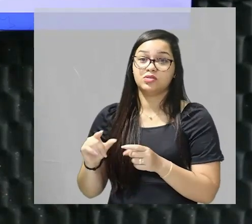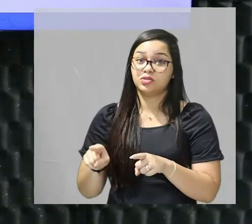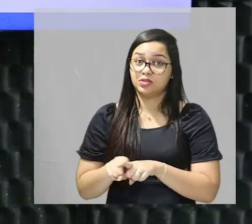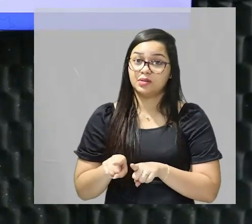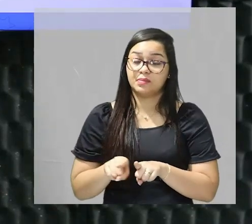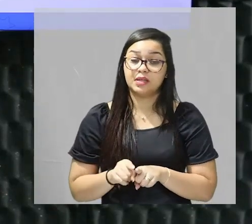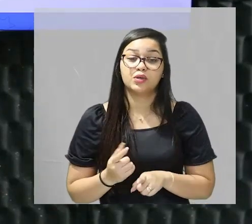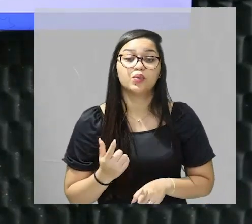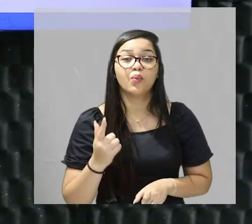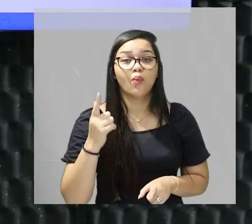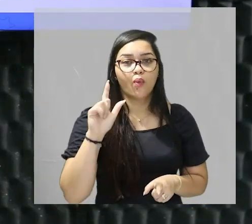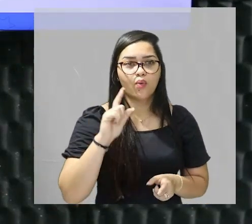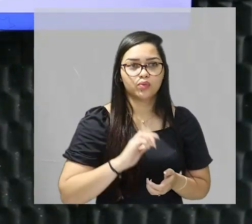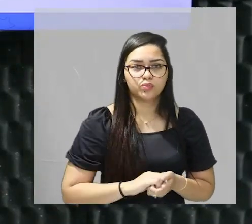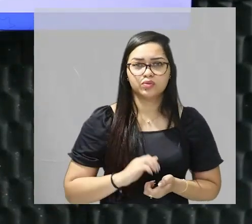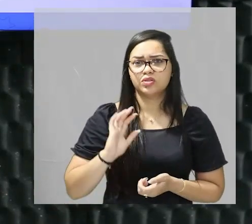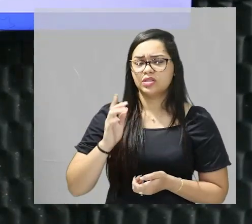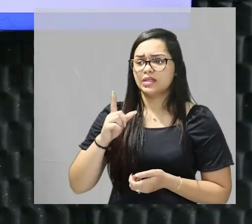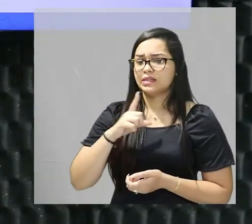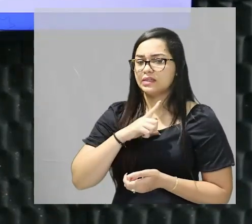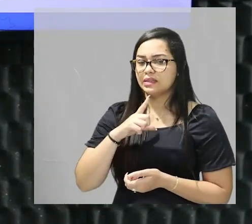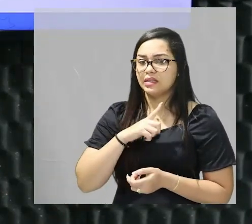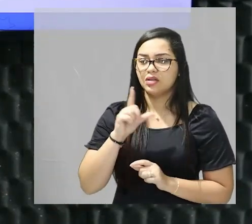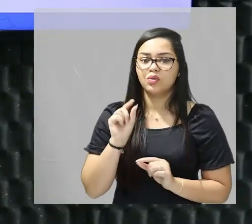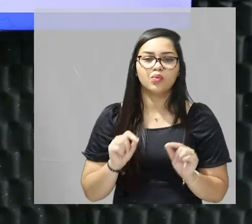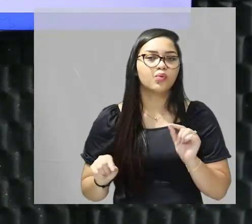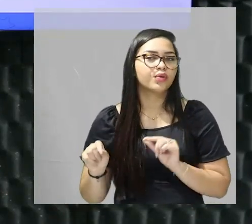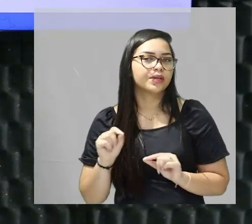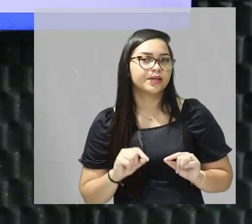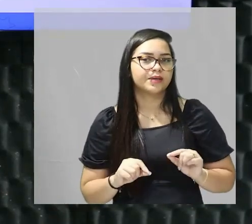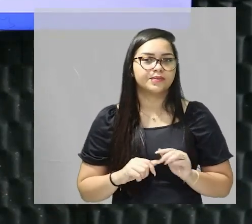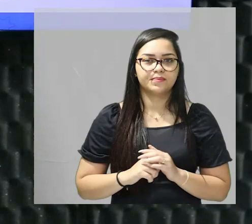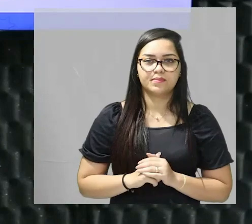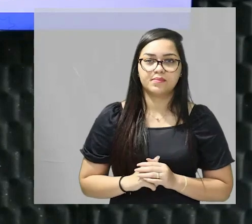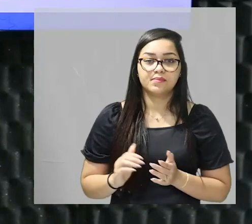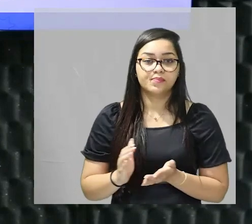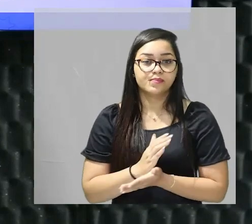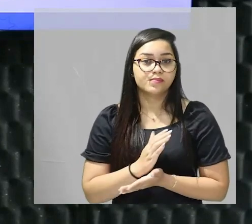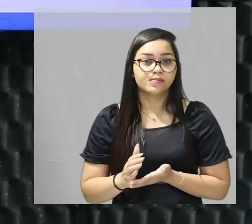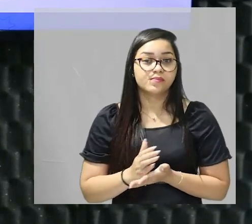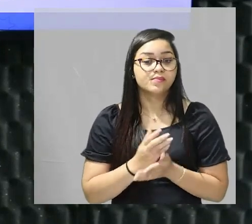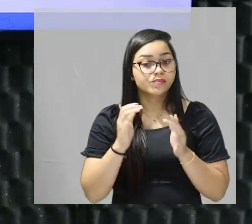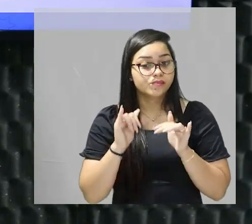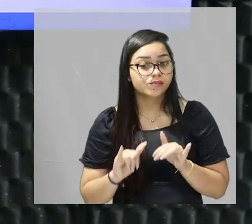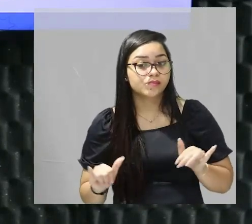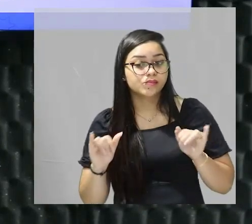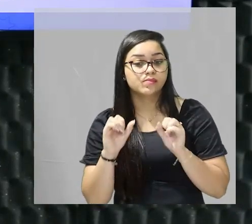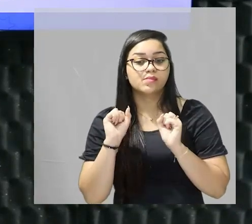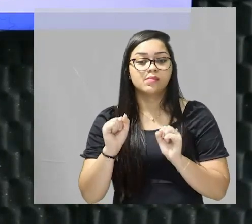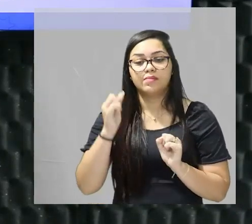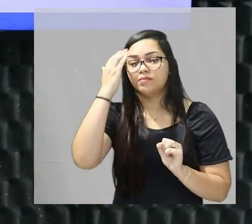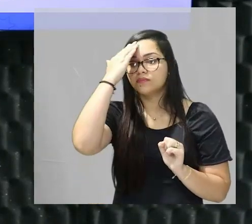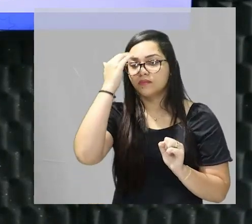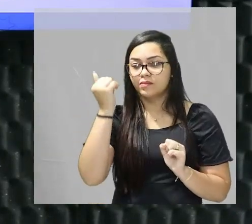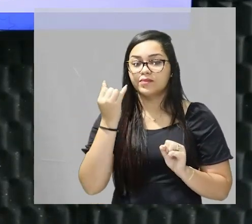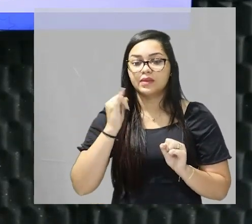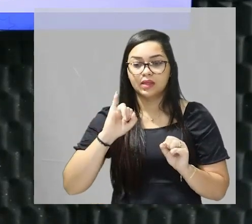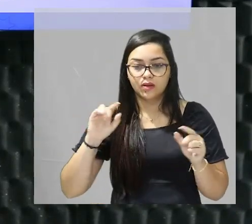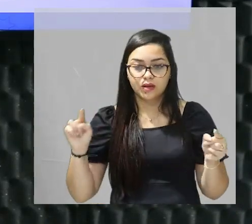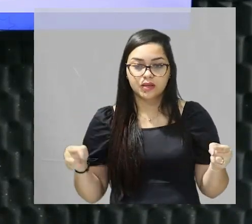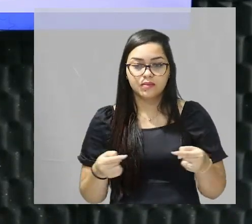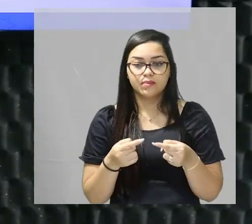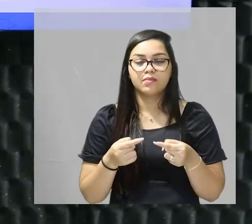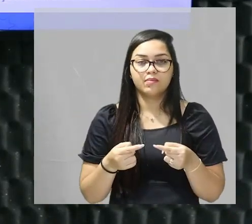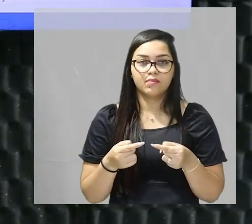e outros, né? A gente vai tentar puxar algumas informações para descobrir se corresponde a